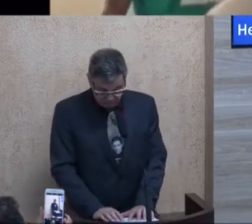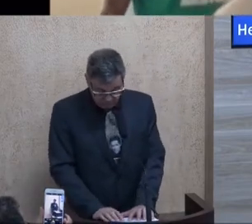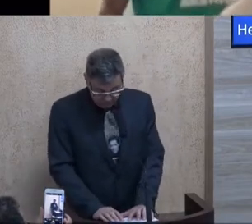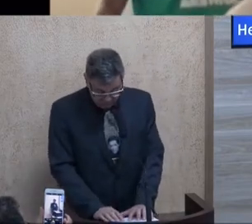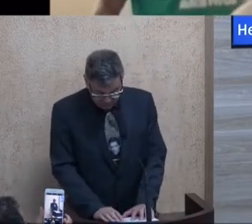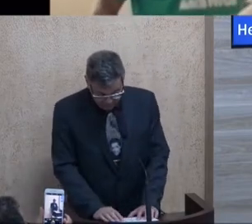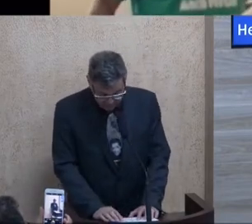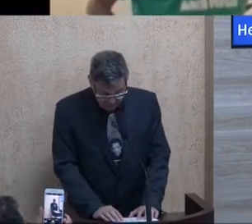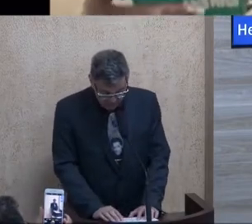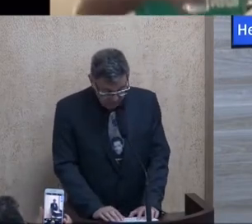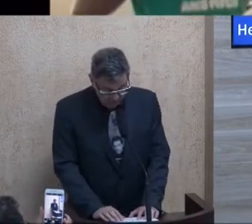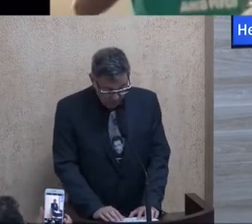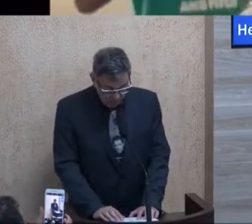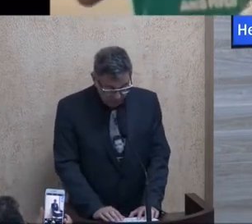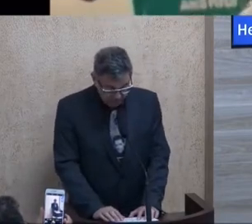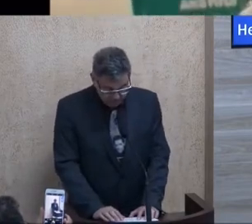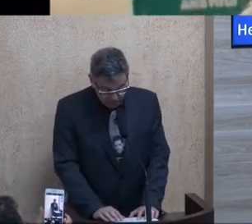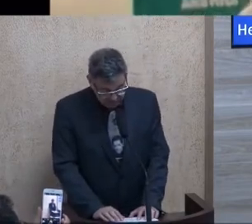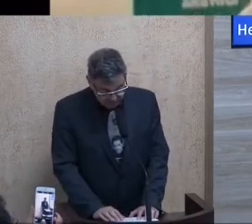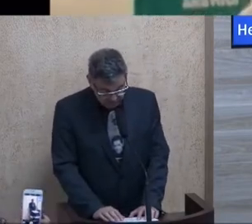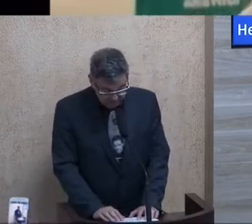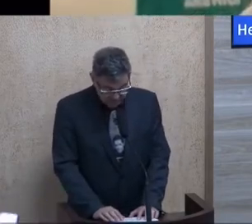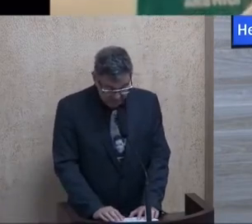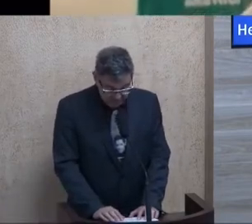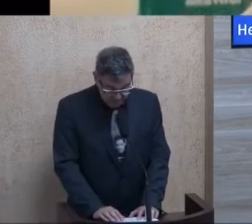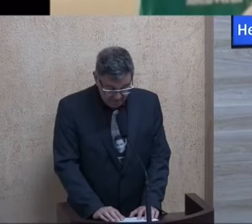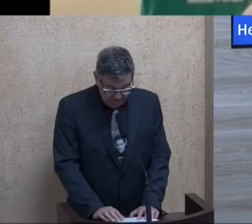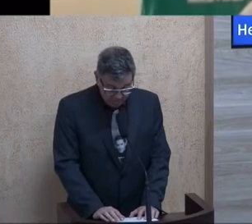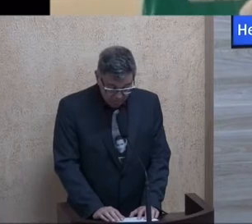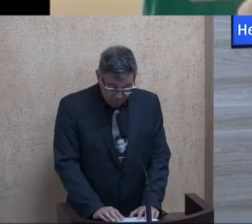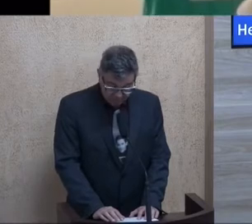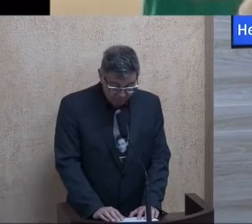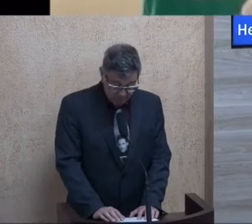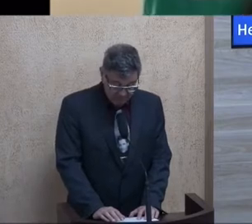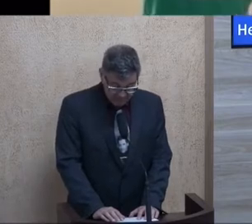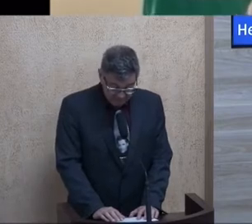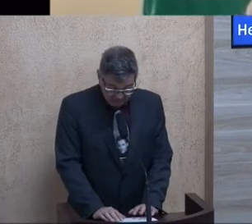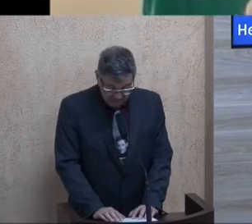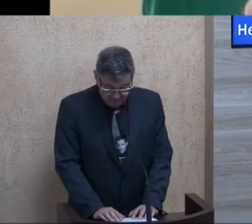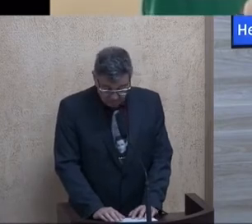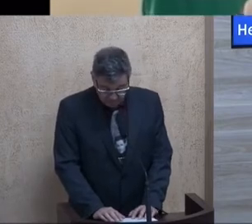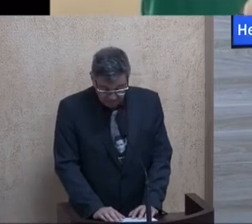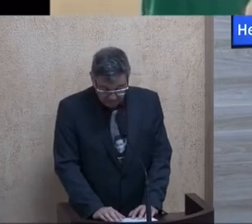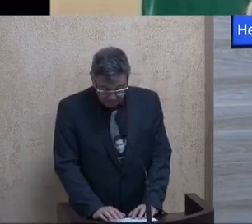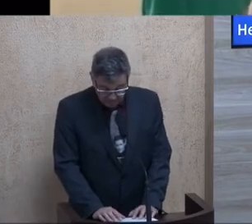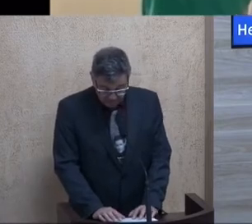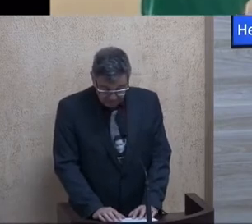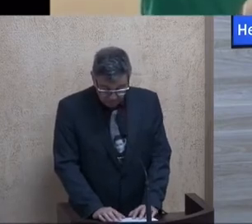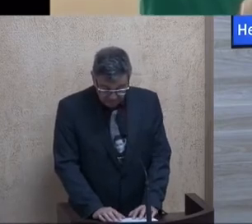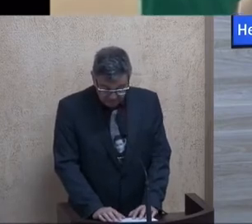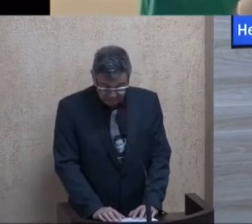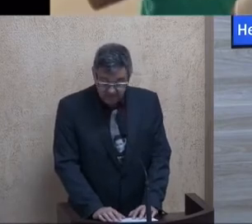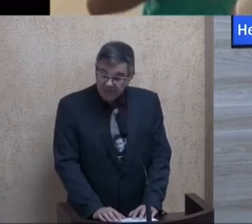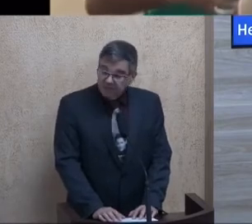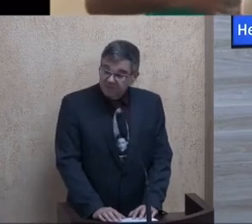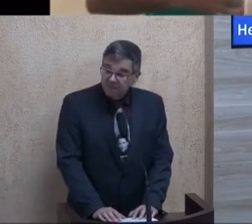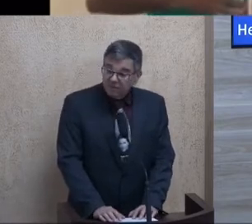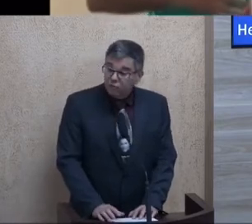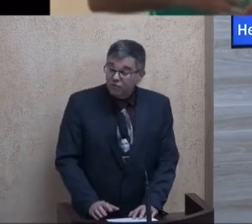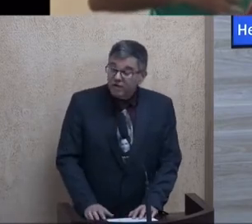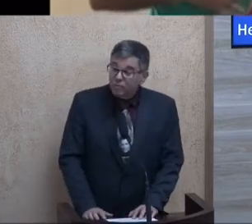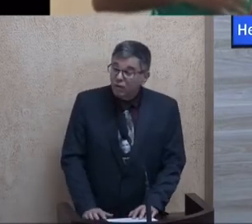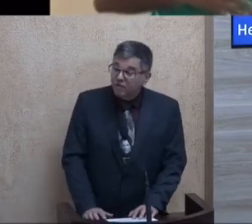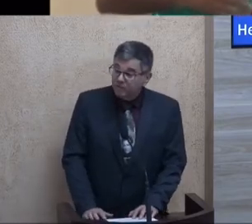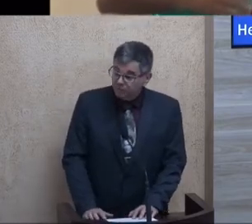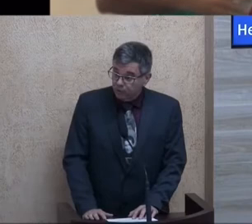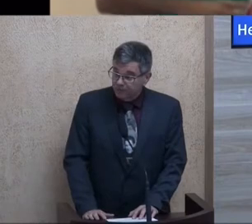sobre o divórcio. Logo na divulgação da estreia, a polêmica foi tanta que o tema foi inserido